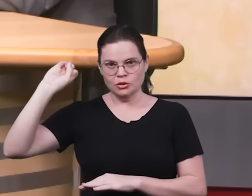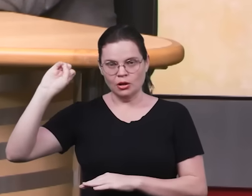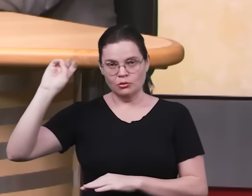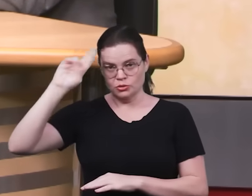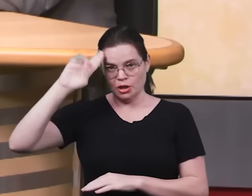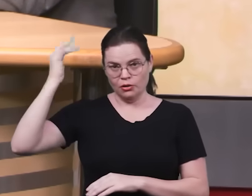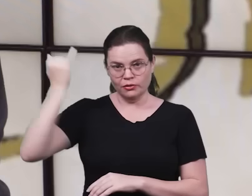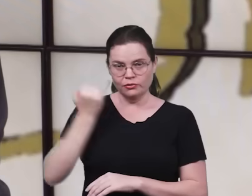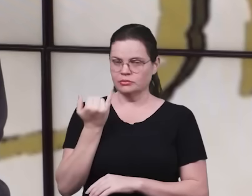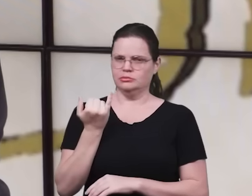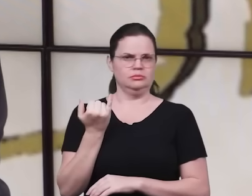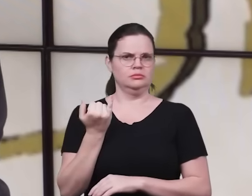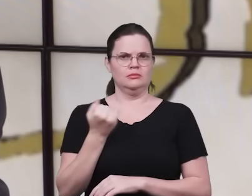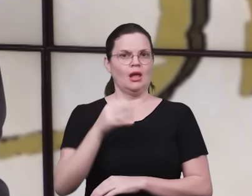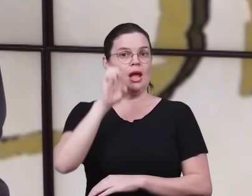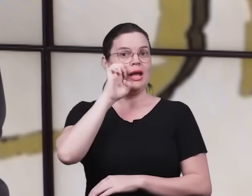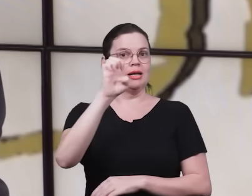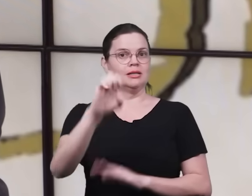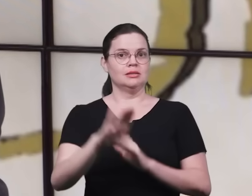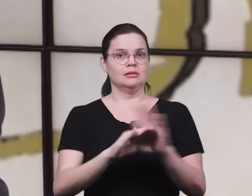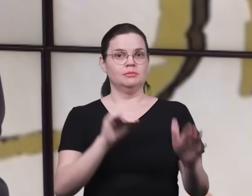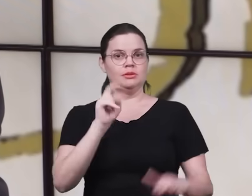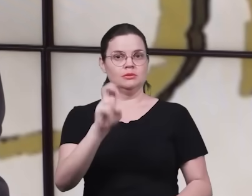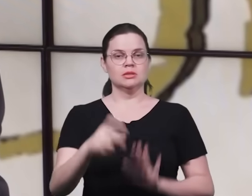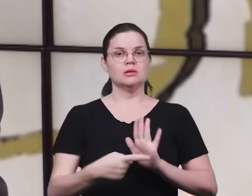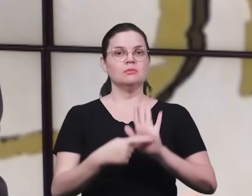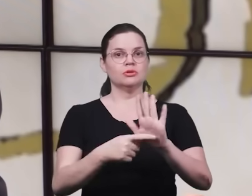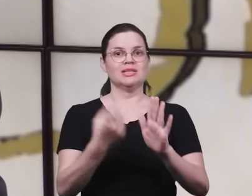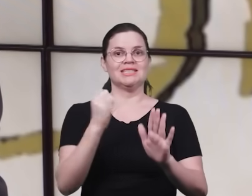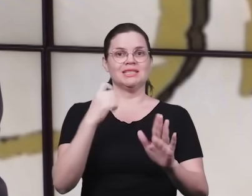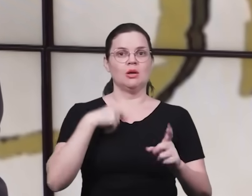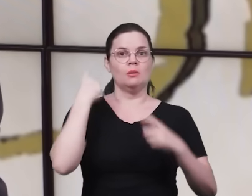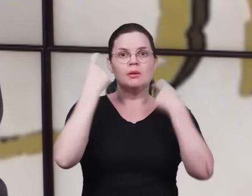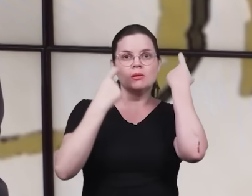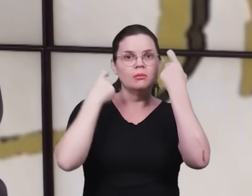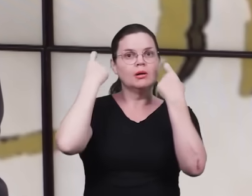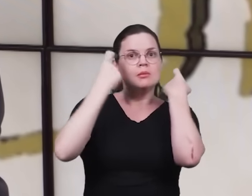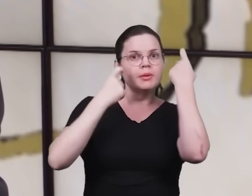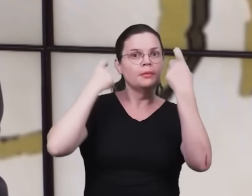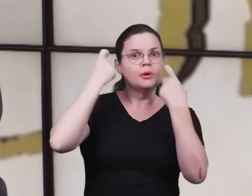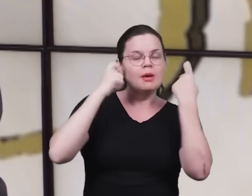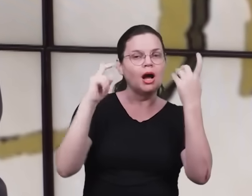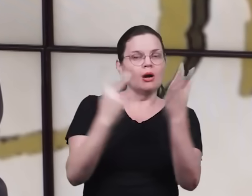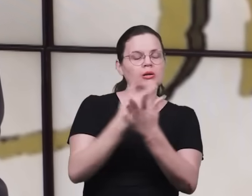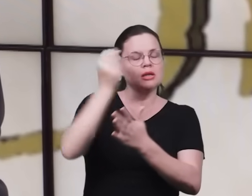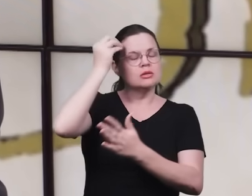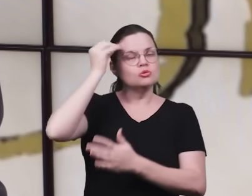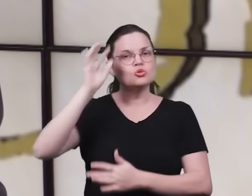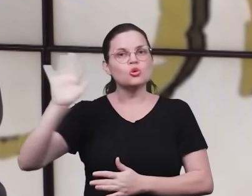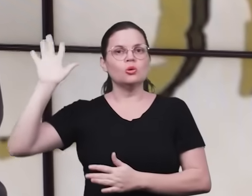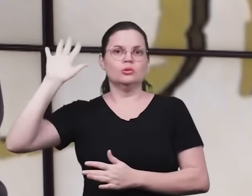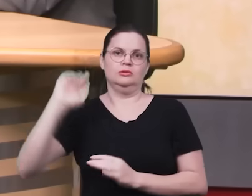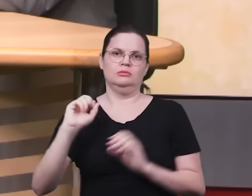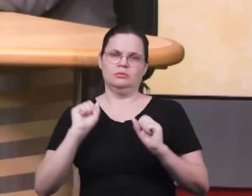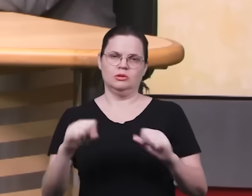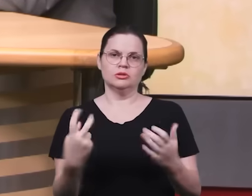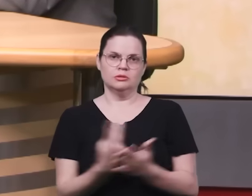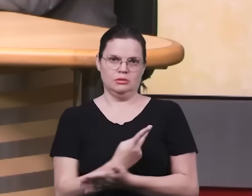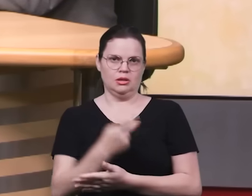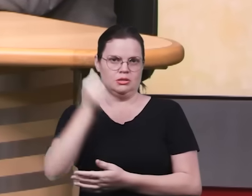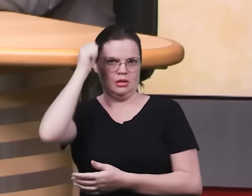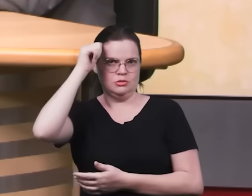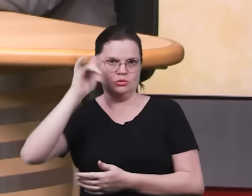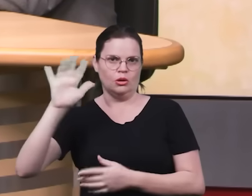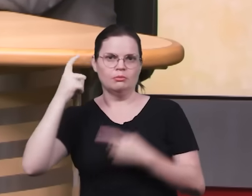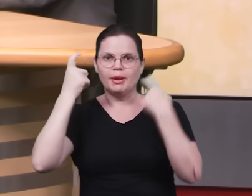fala assim, das muitas ocupações vem um sonho. Exato. Você tá muito preocupado com uma coisa, você acaba tendo um sonho com aquilo, né? Agora, uma